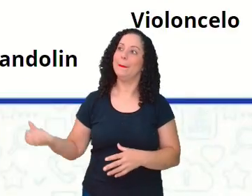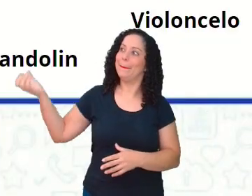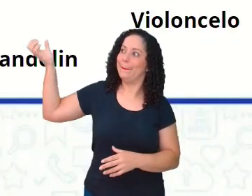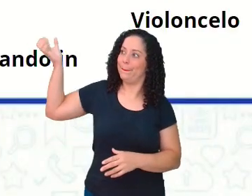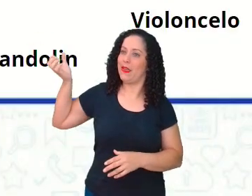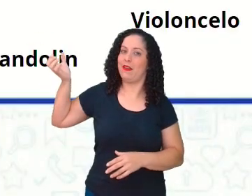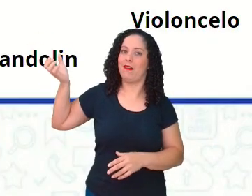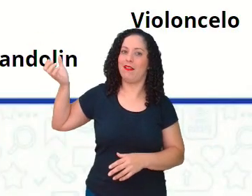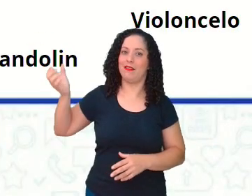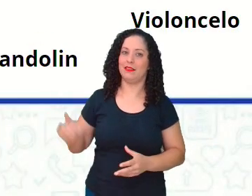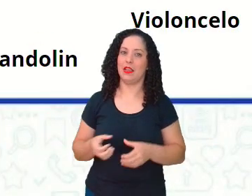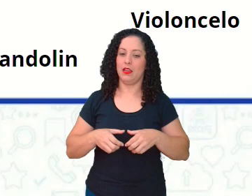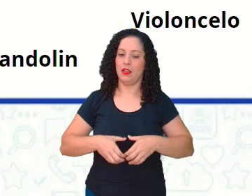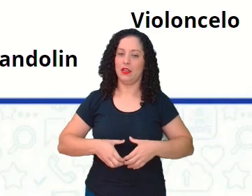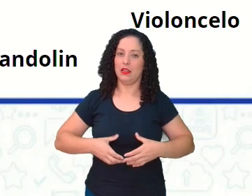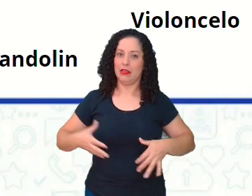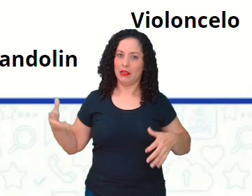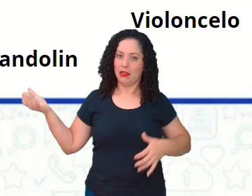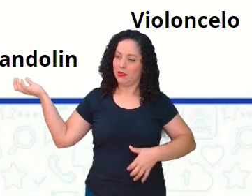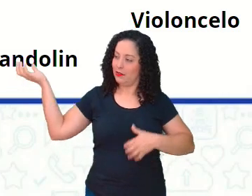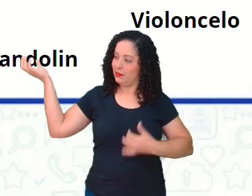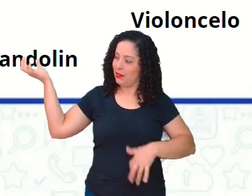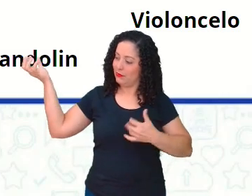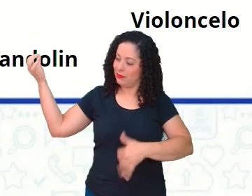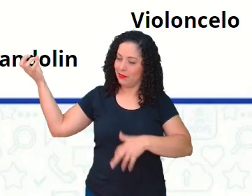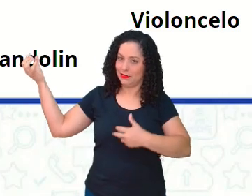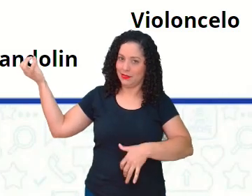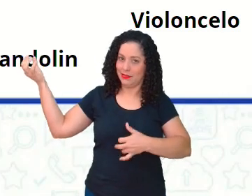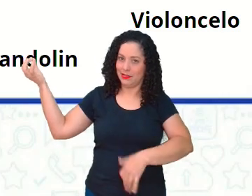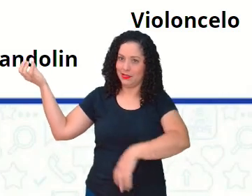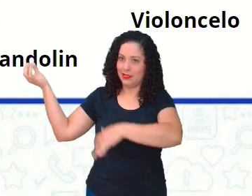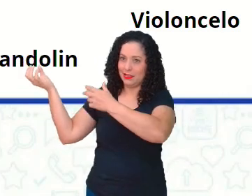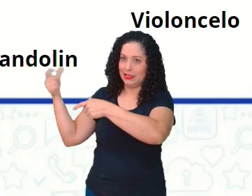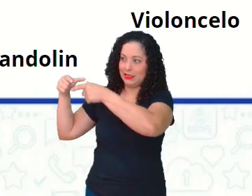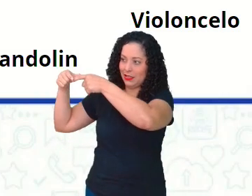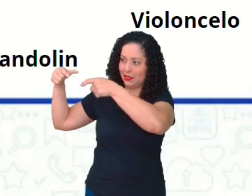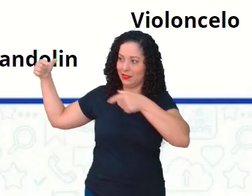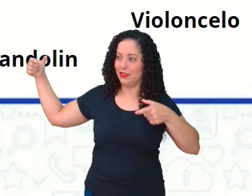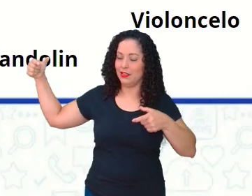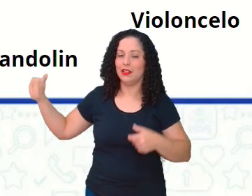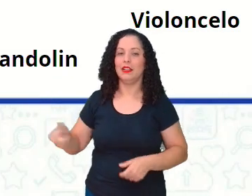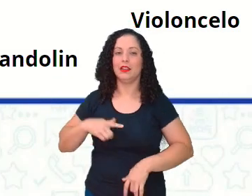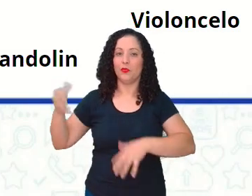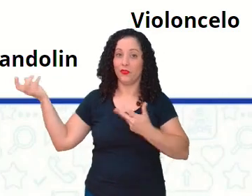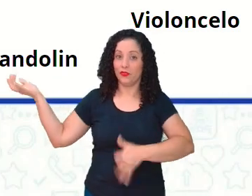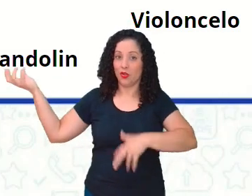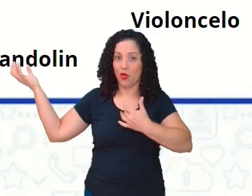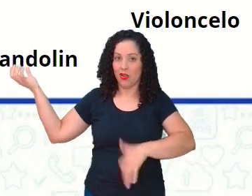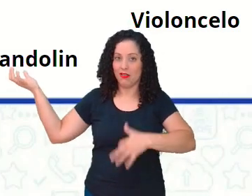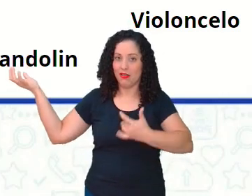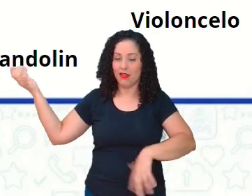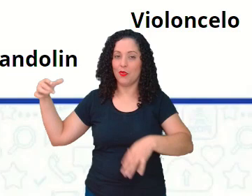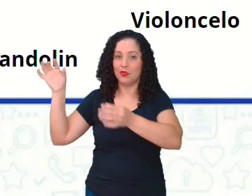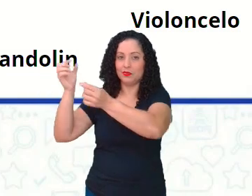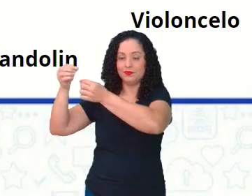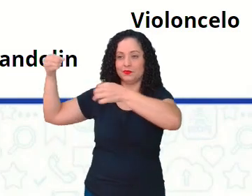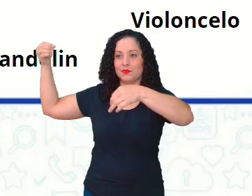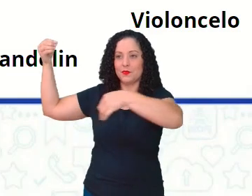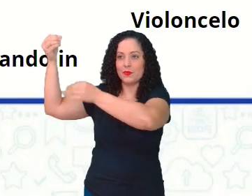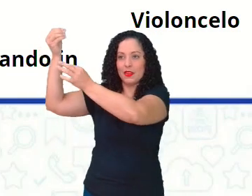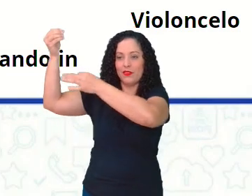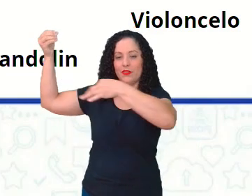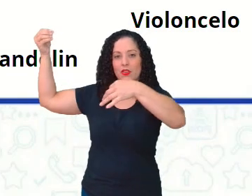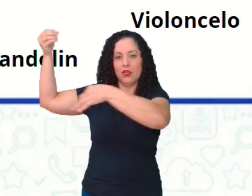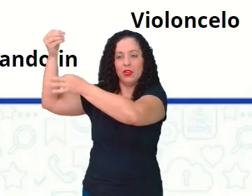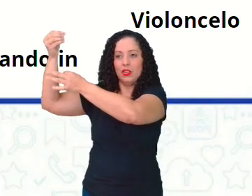né. Então, tem aí, são mais conhecidos, são mais comuns também, né. Temos o violão, o violino, o